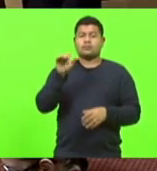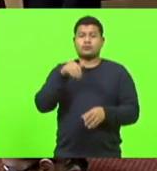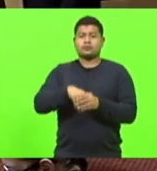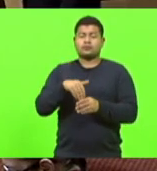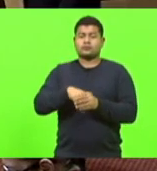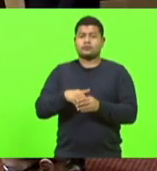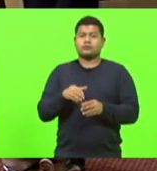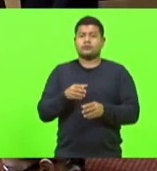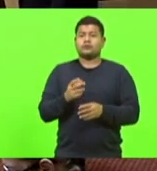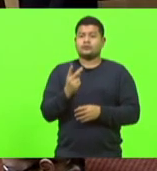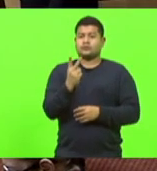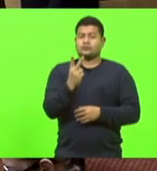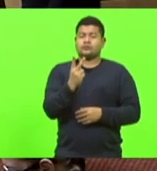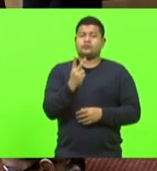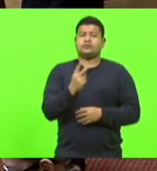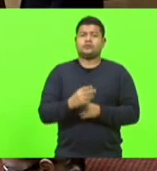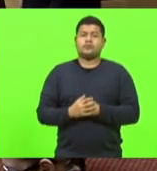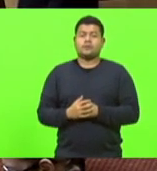2